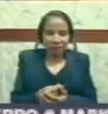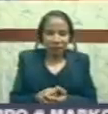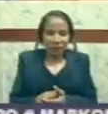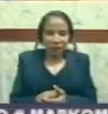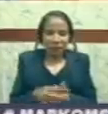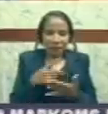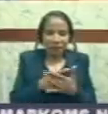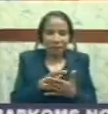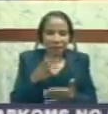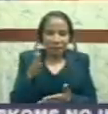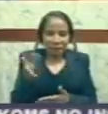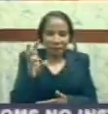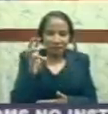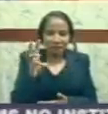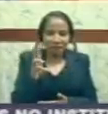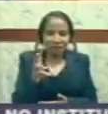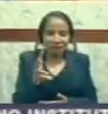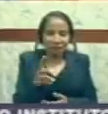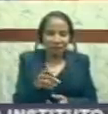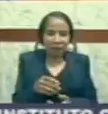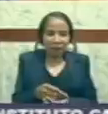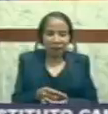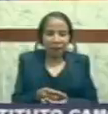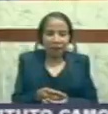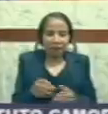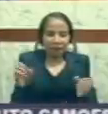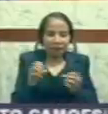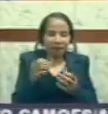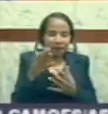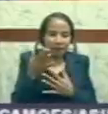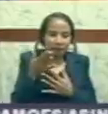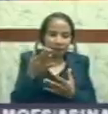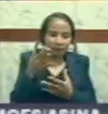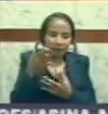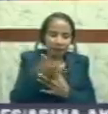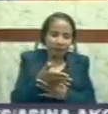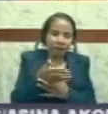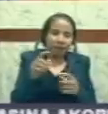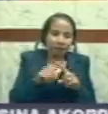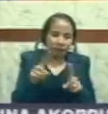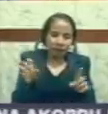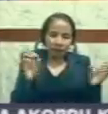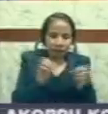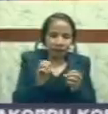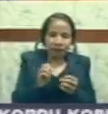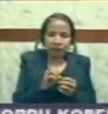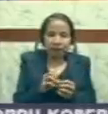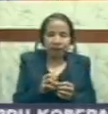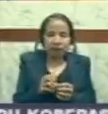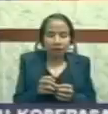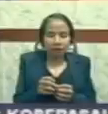Proposta 56, preferência Latama, mas bem, se ir lá apoiar, desde